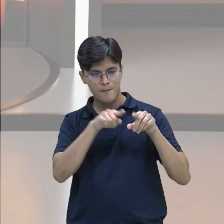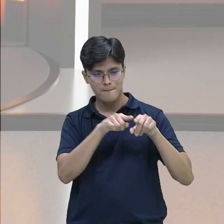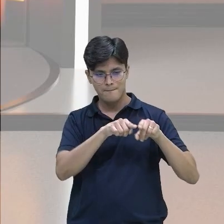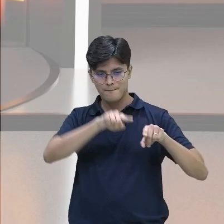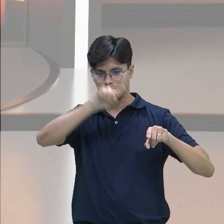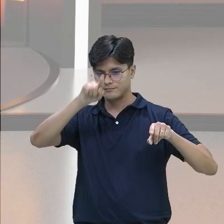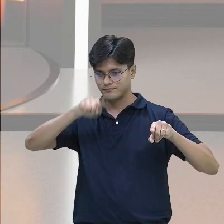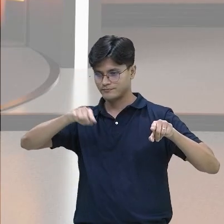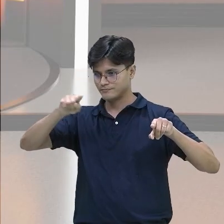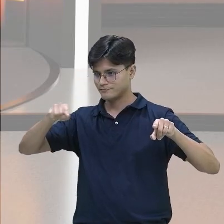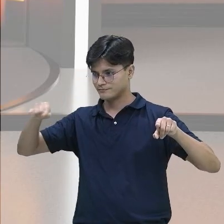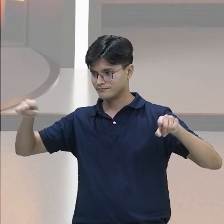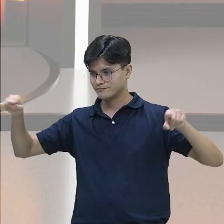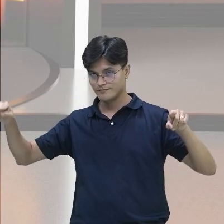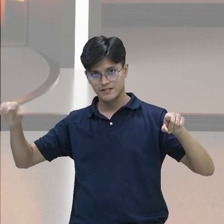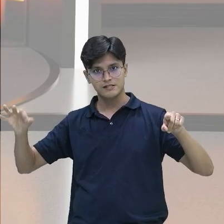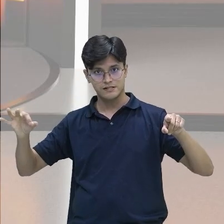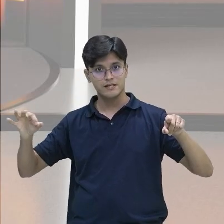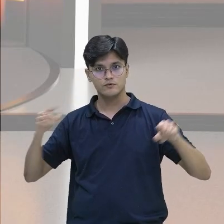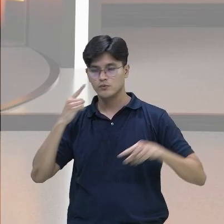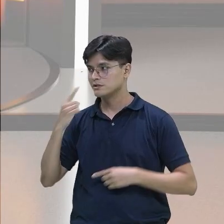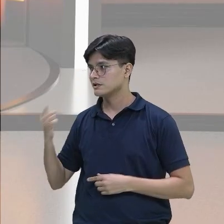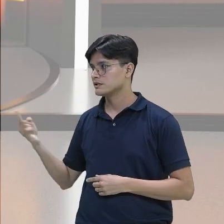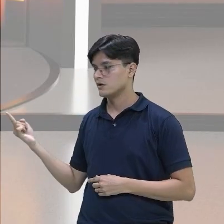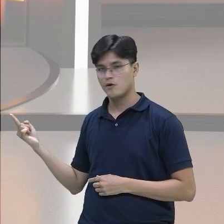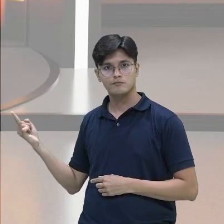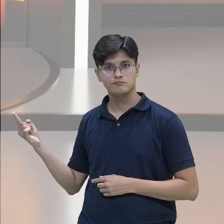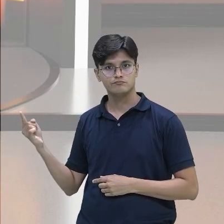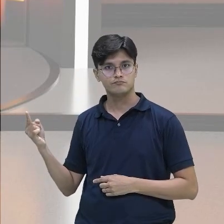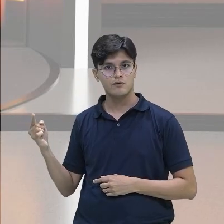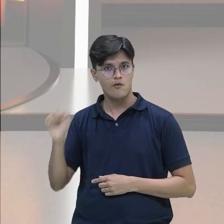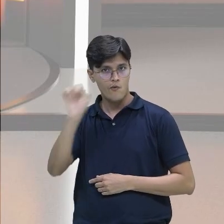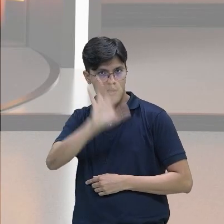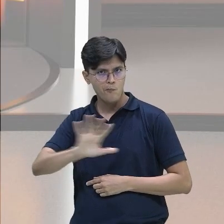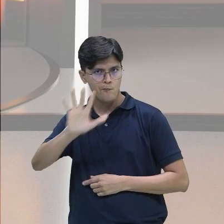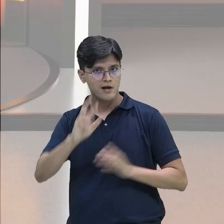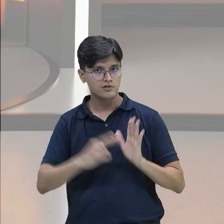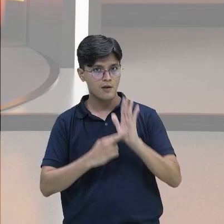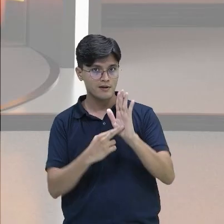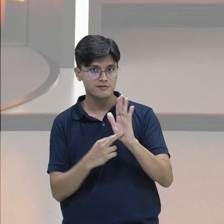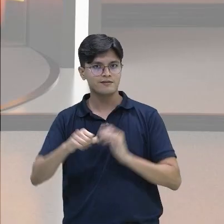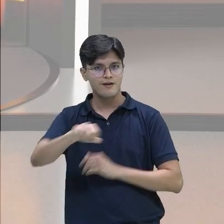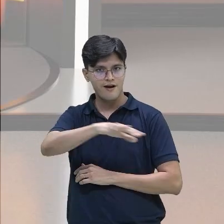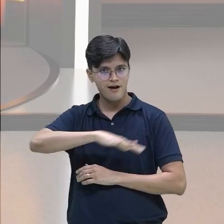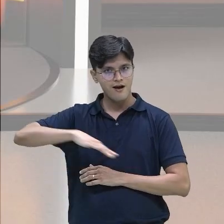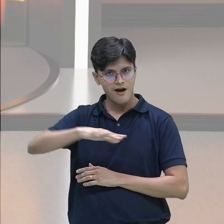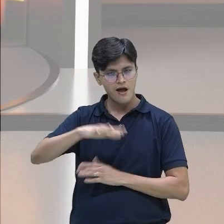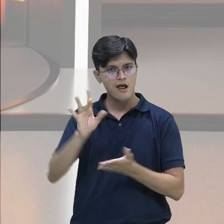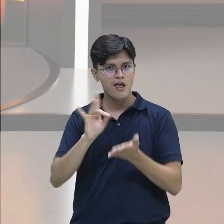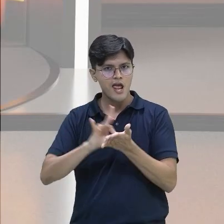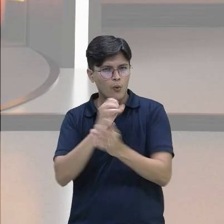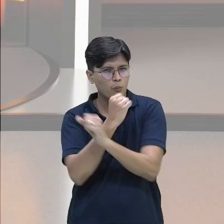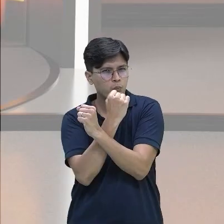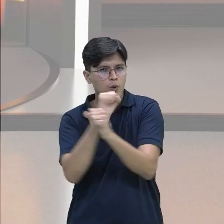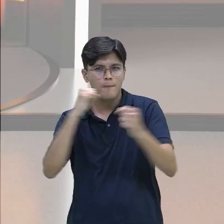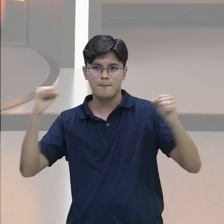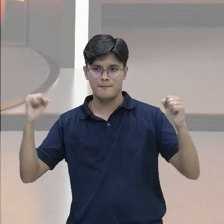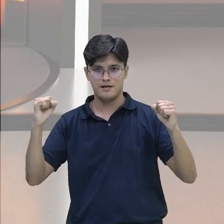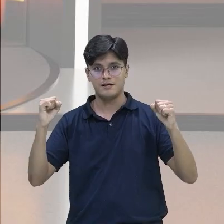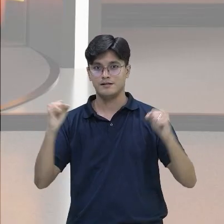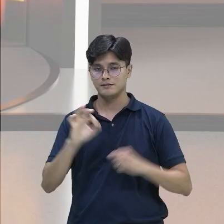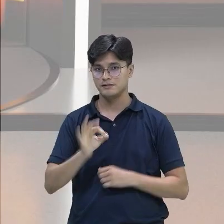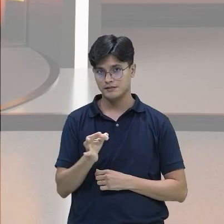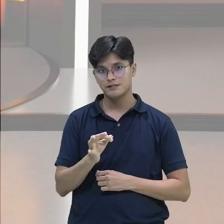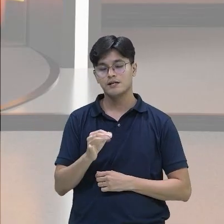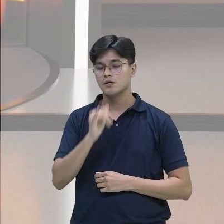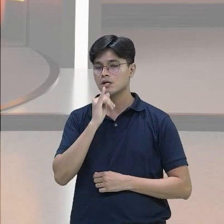território brasileiro, né, gente? Então, é só para a gente observar que daquela linha que é dado da parte